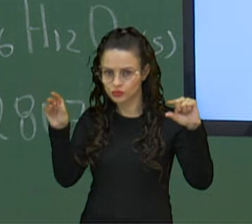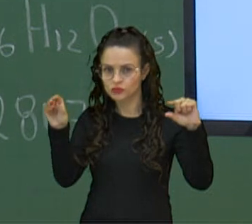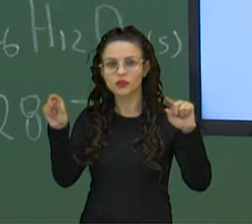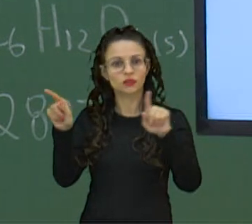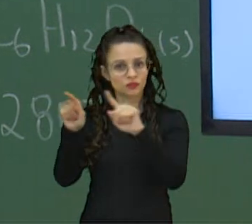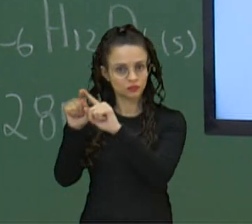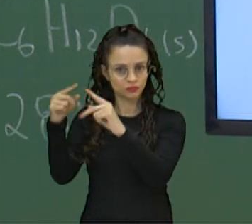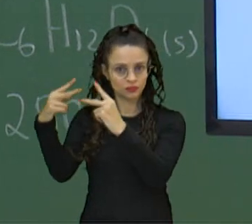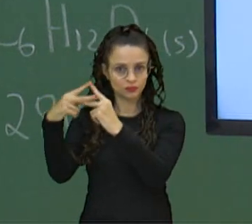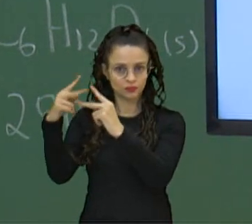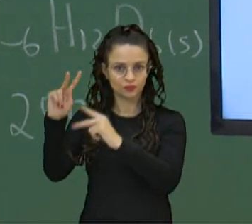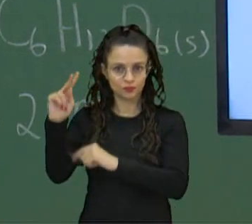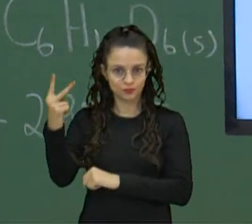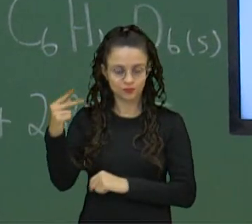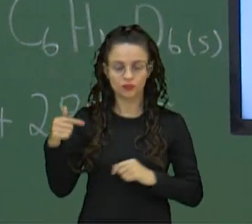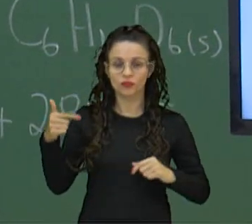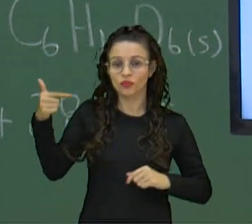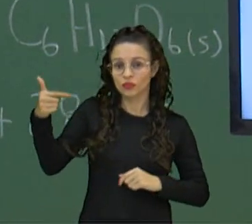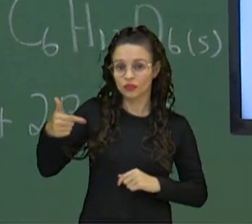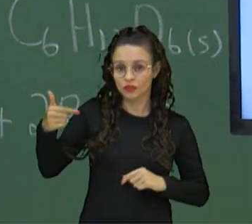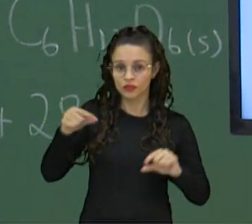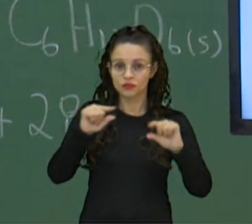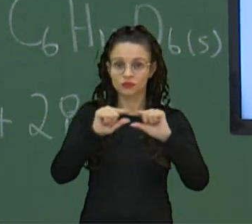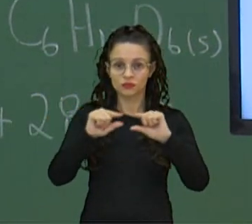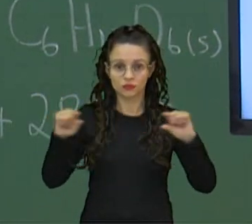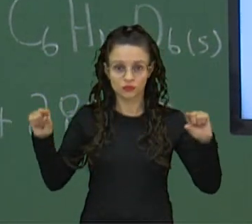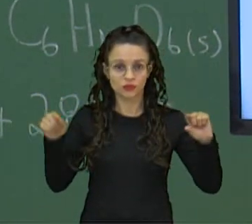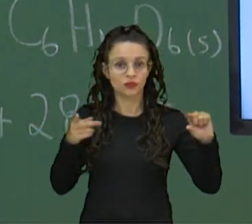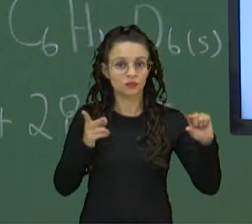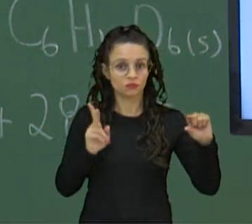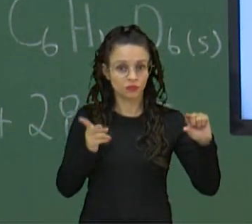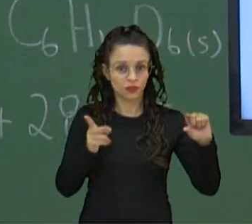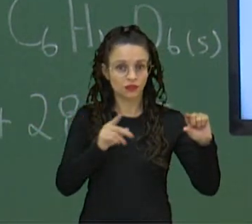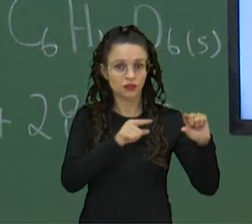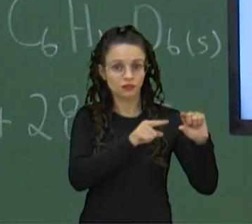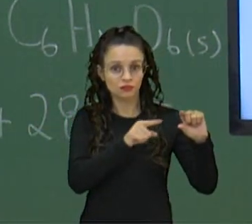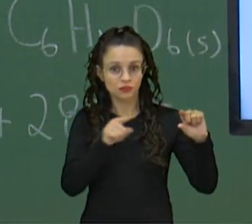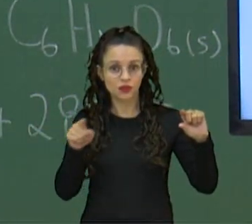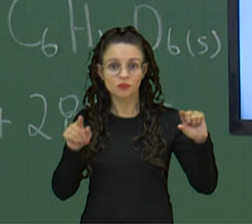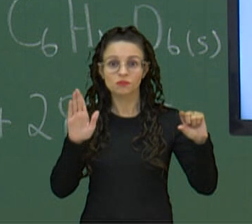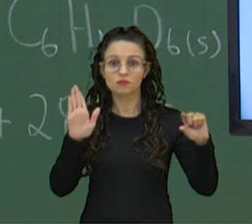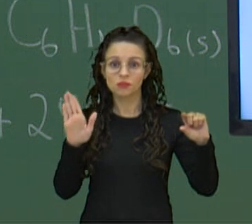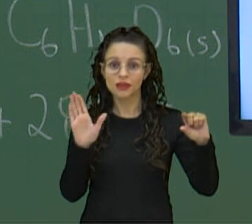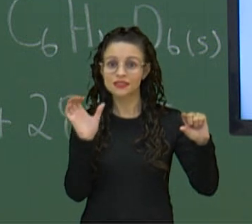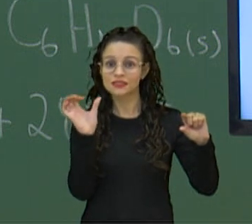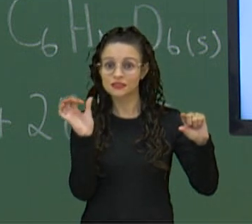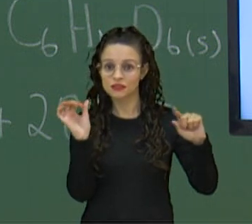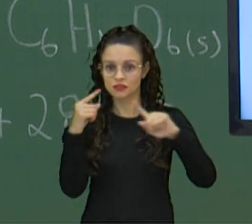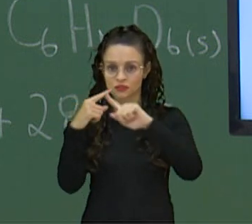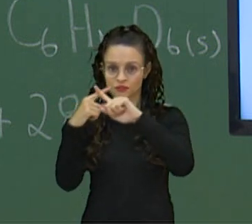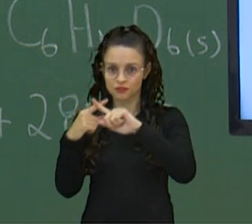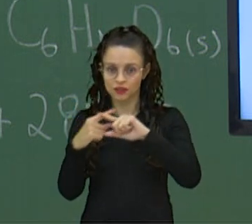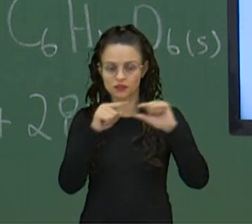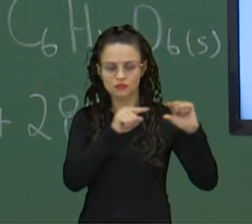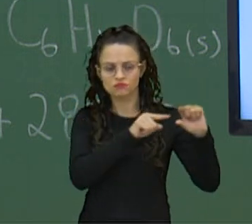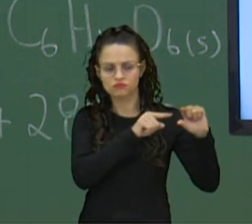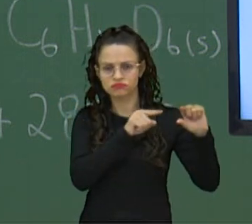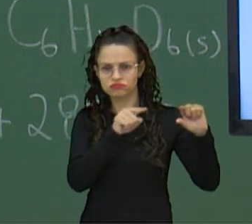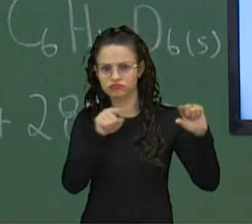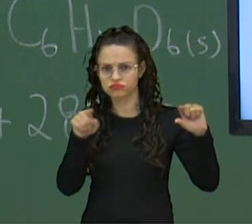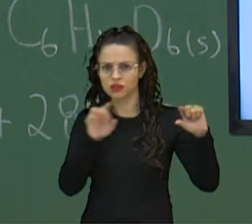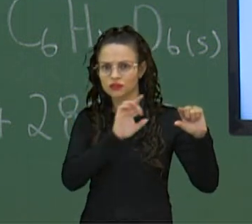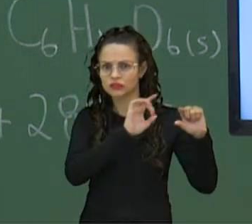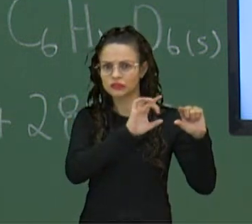ΔH. A segunda também vamos manter, mas multiplicando por 6 todos os componentes que